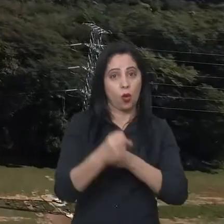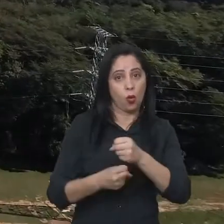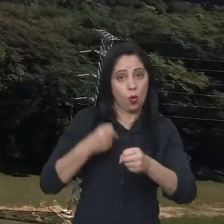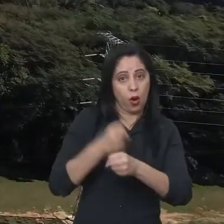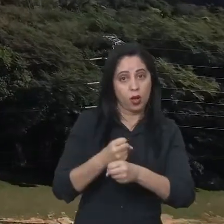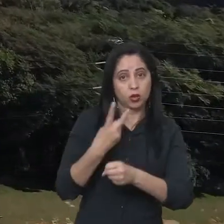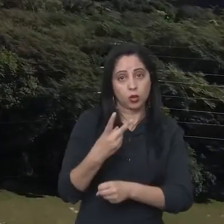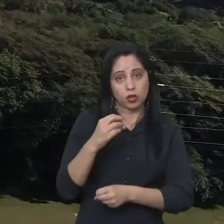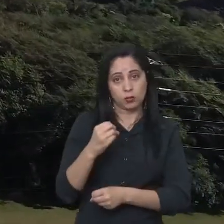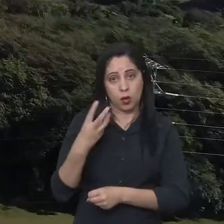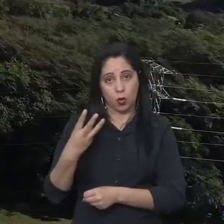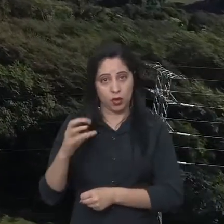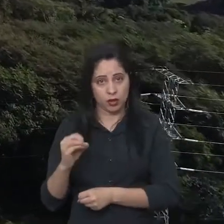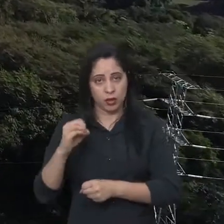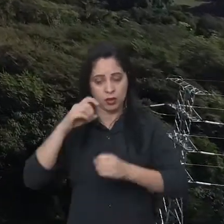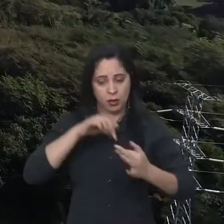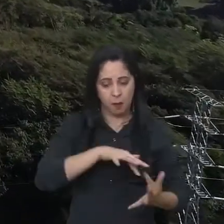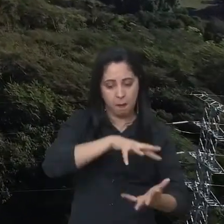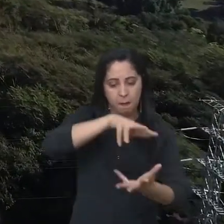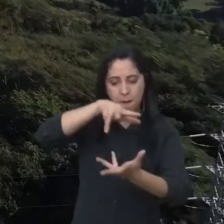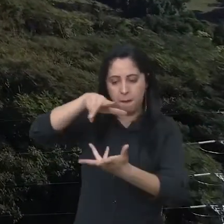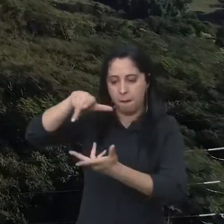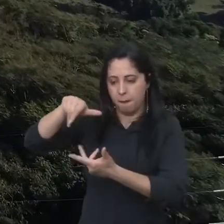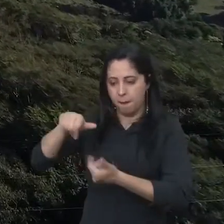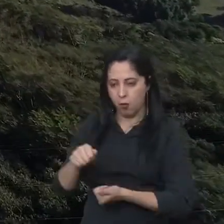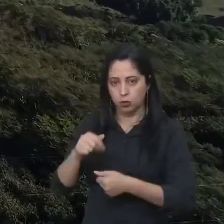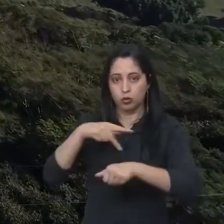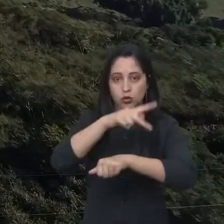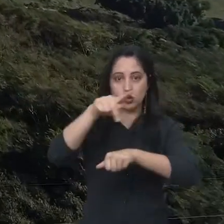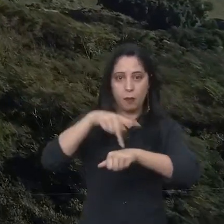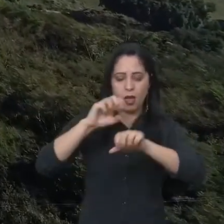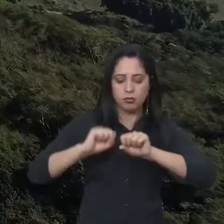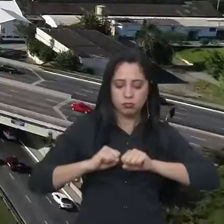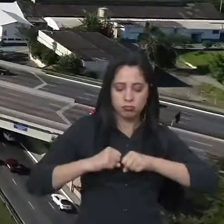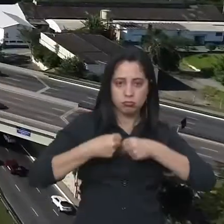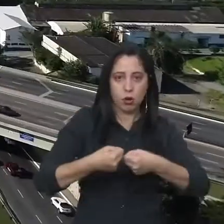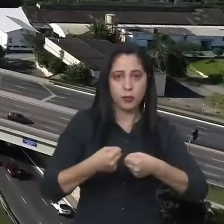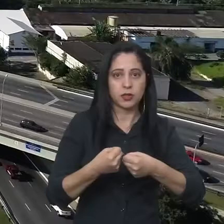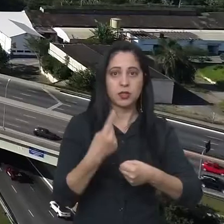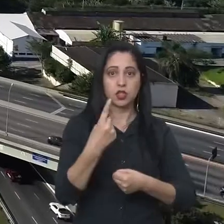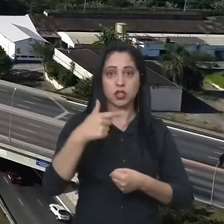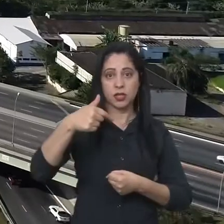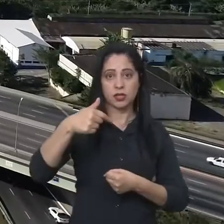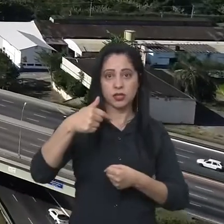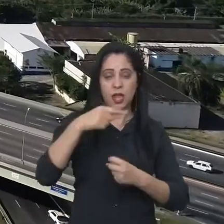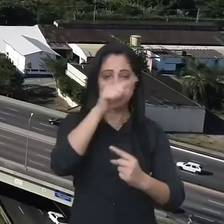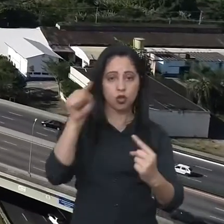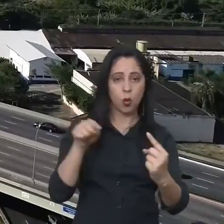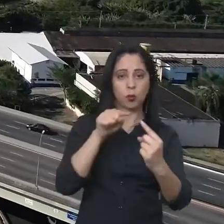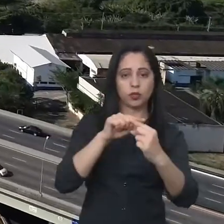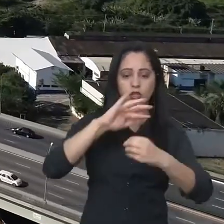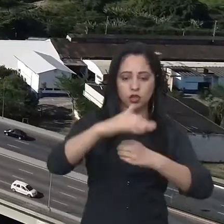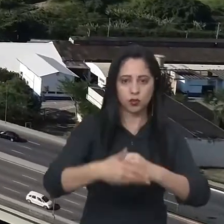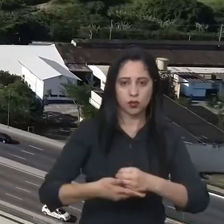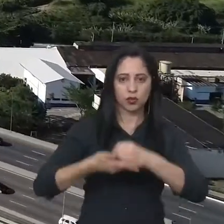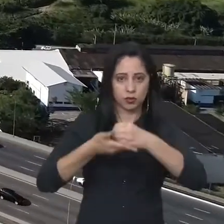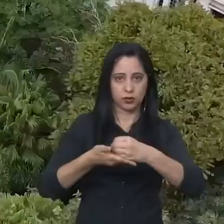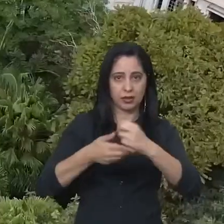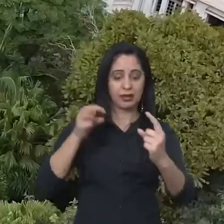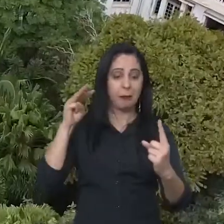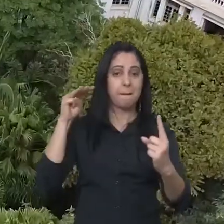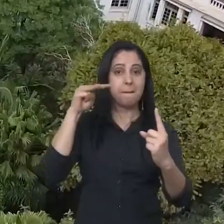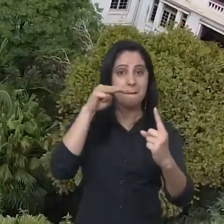Até o ano de 2030, países do mundo devem trabalhar para atingir os 17 Objetivos de Desenvolvimento